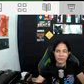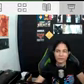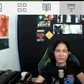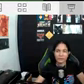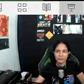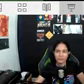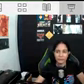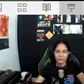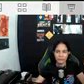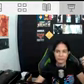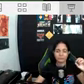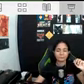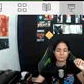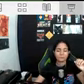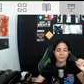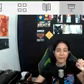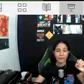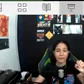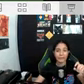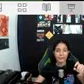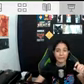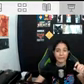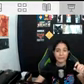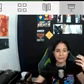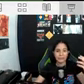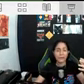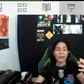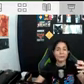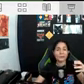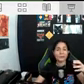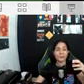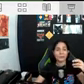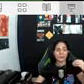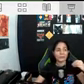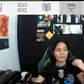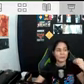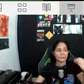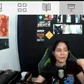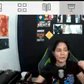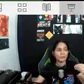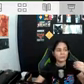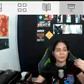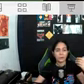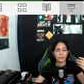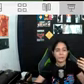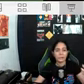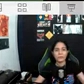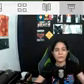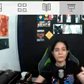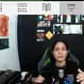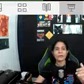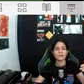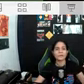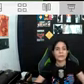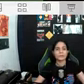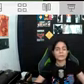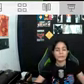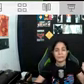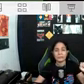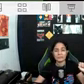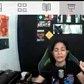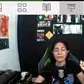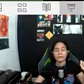falou nas aulas anteriores, na introdução, vocês vão estar trazendo dados e informações que vão